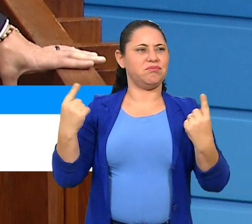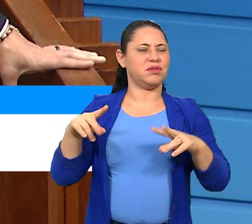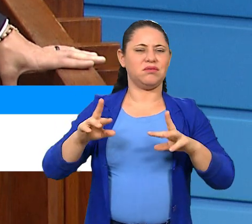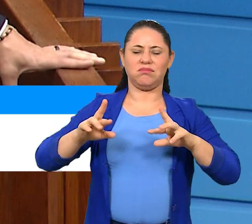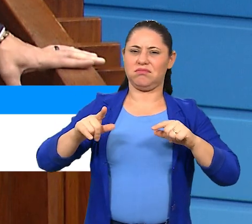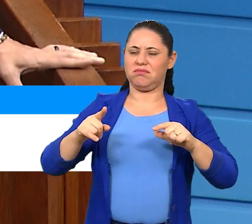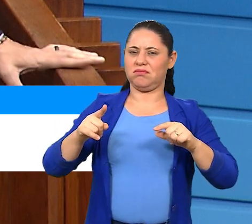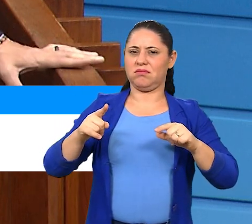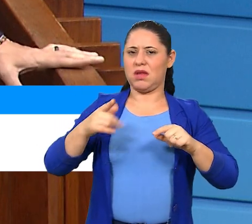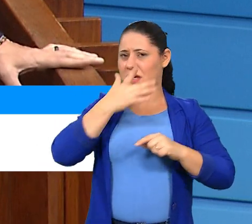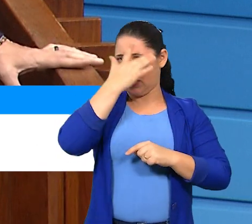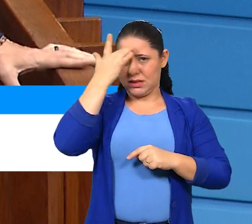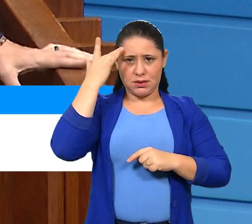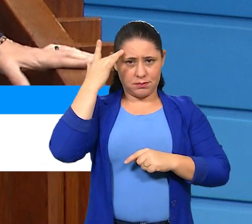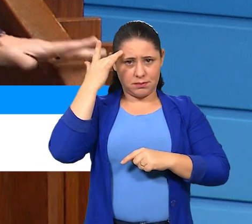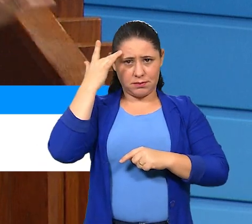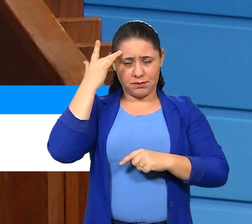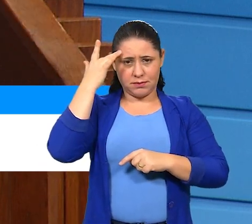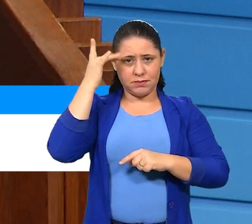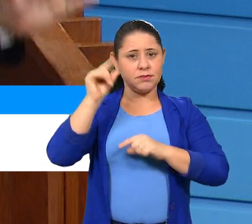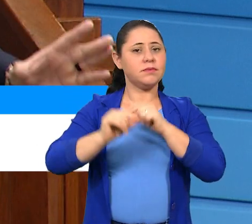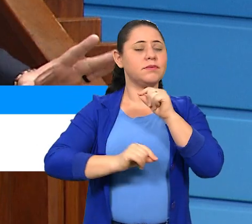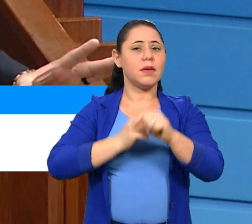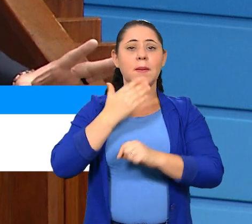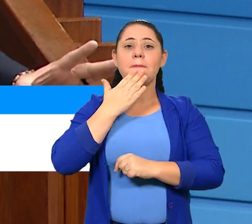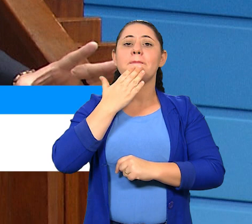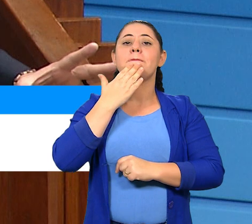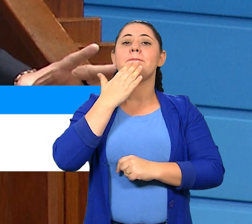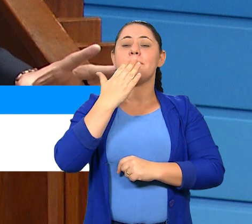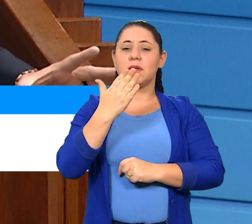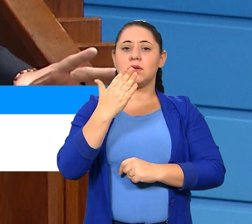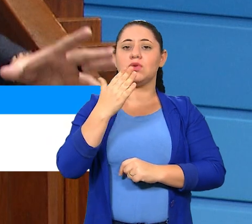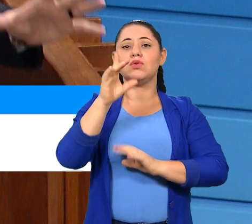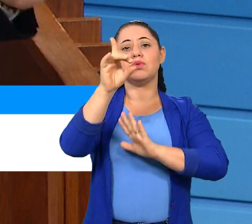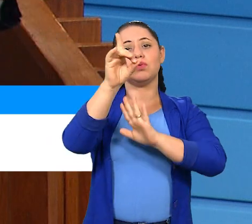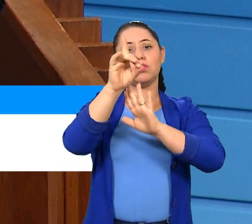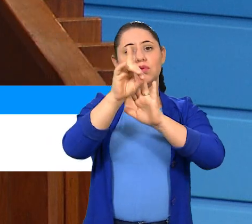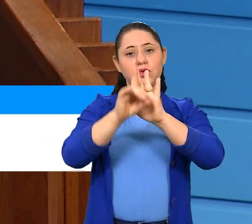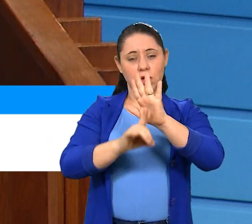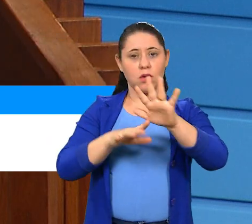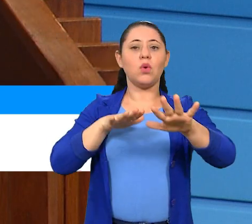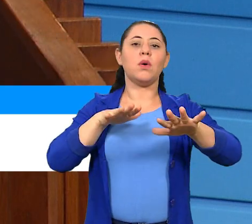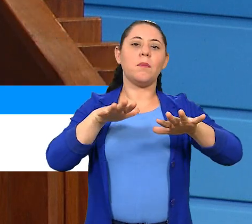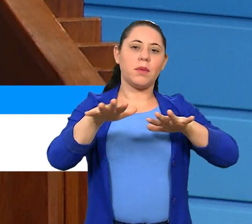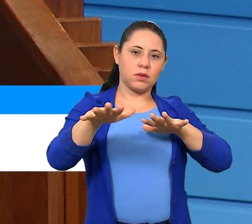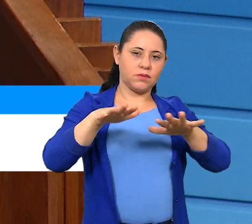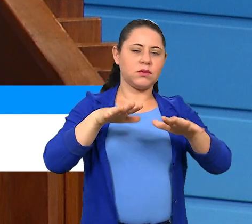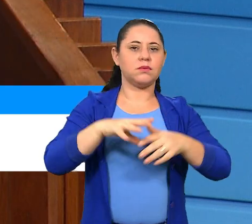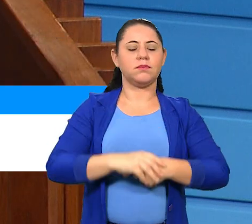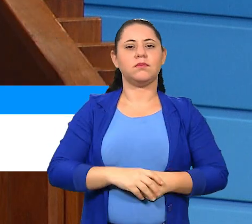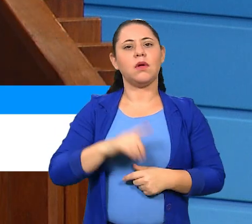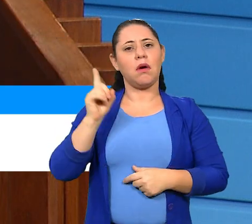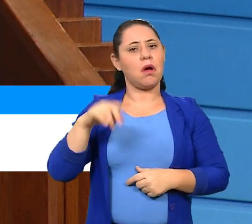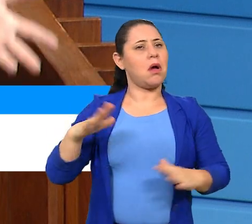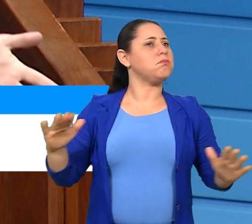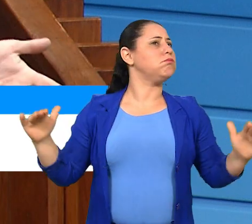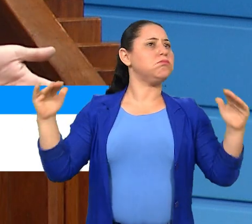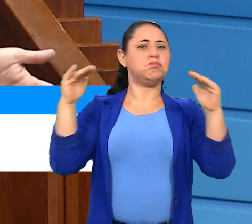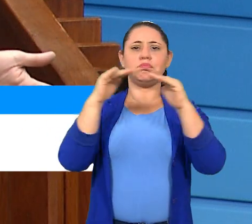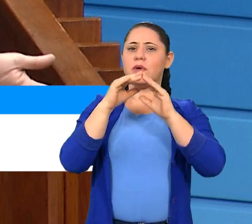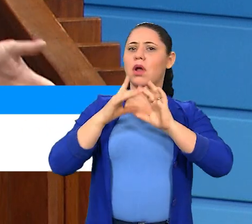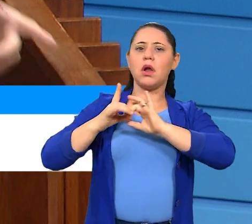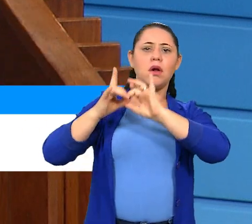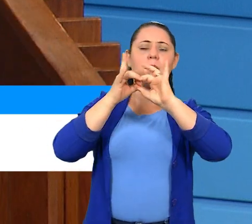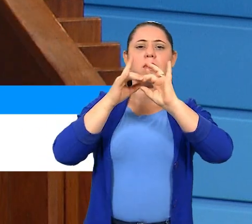aliás é um contrassenso as pessoas elas reivindicam o direito de